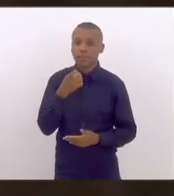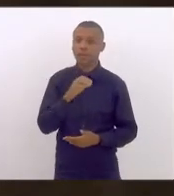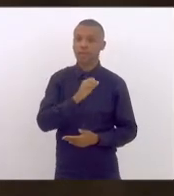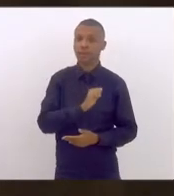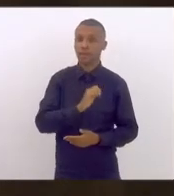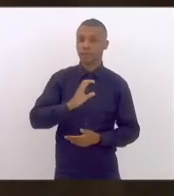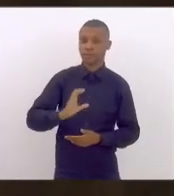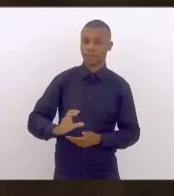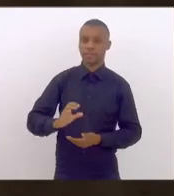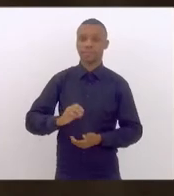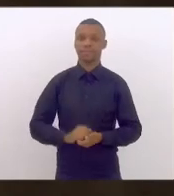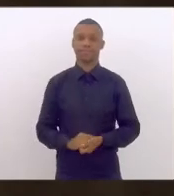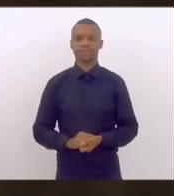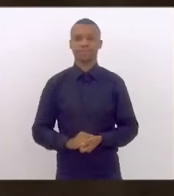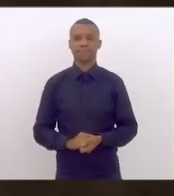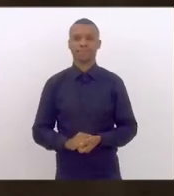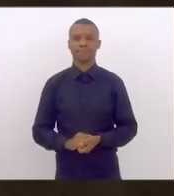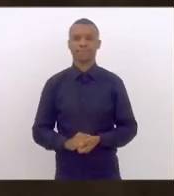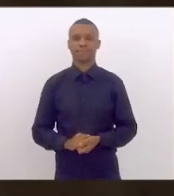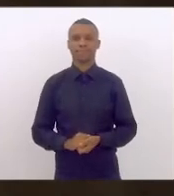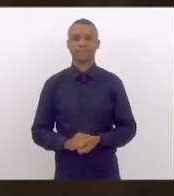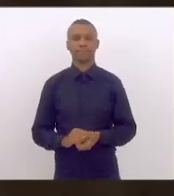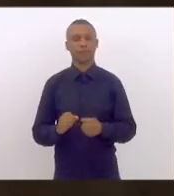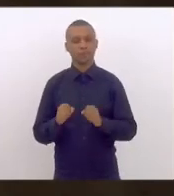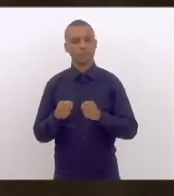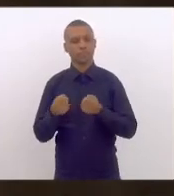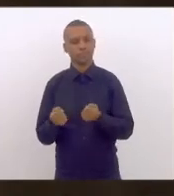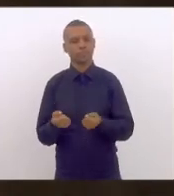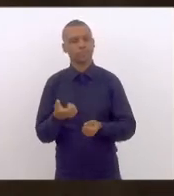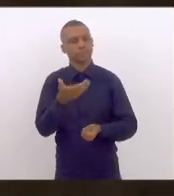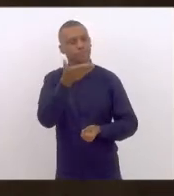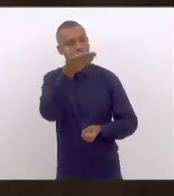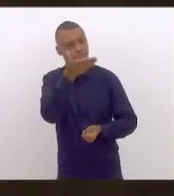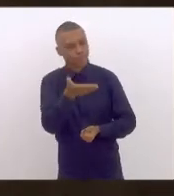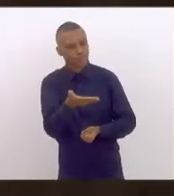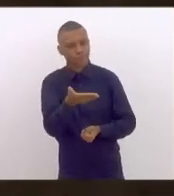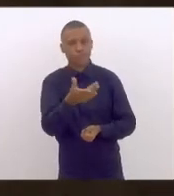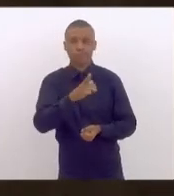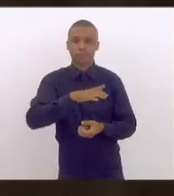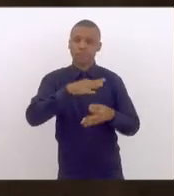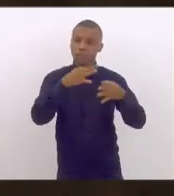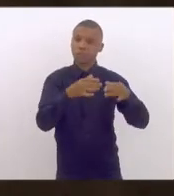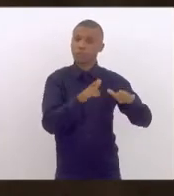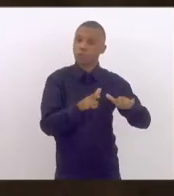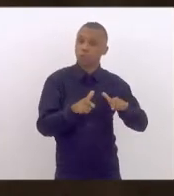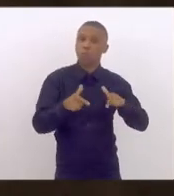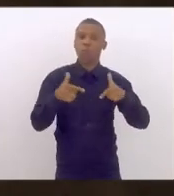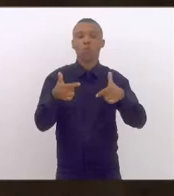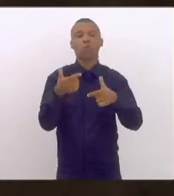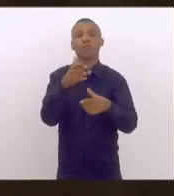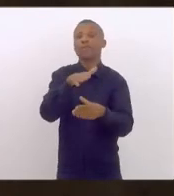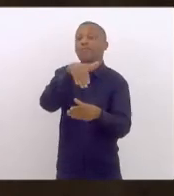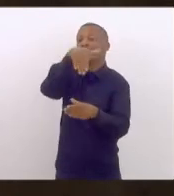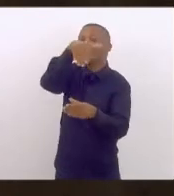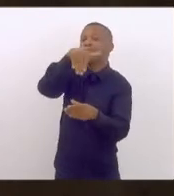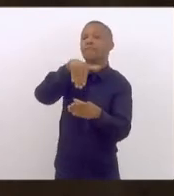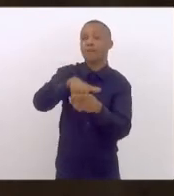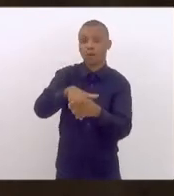siciliano seguramente Vossa Excelência em atitude votiva